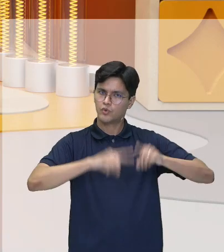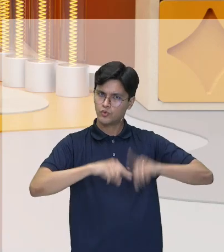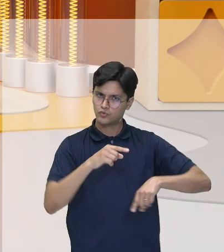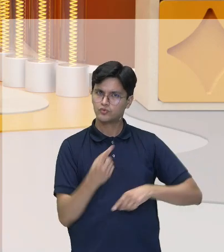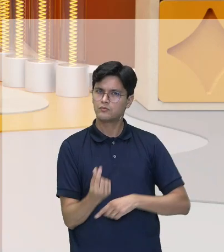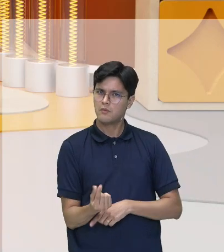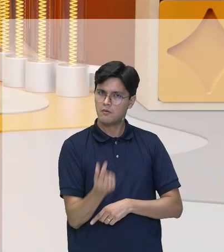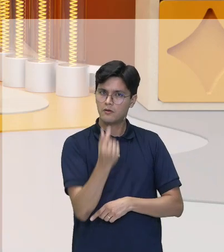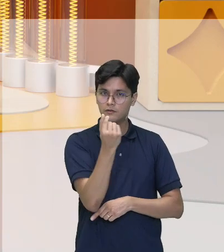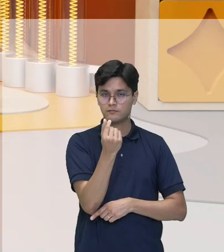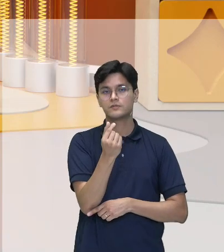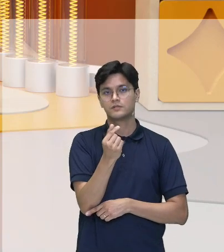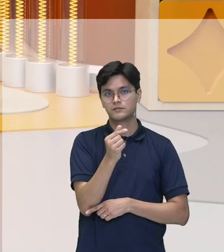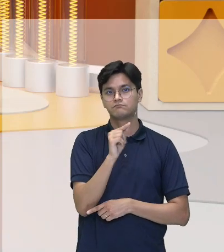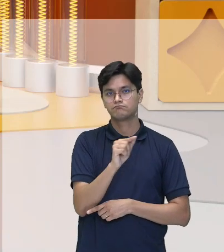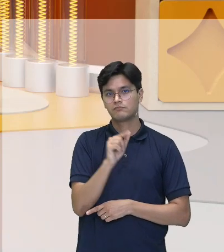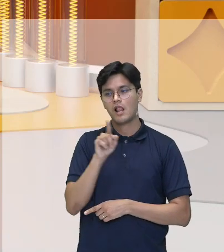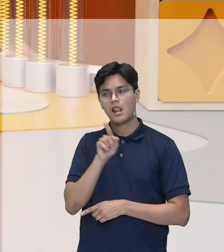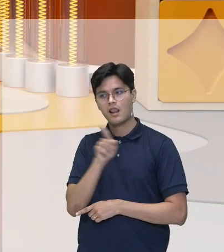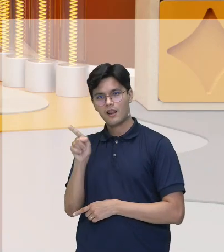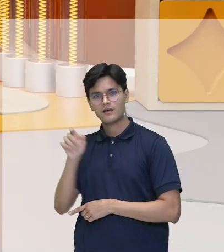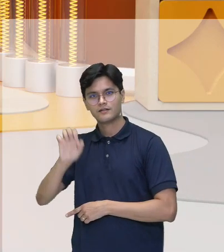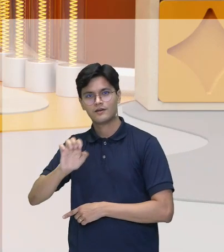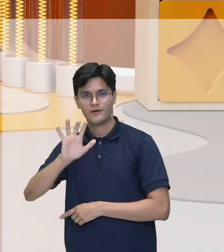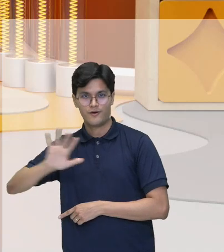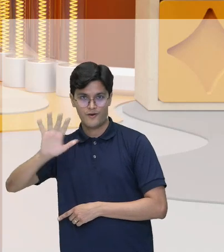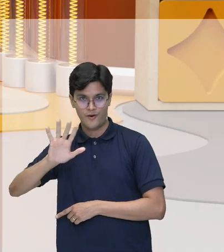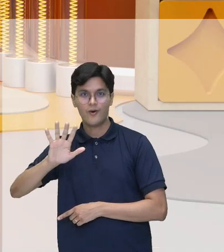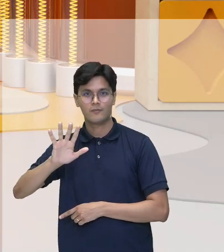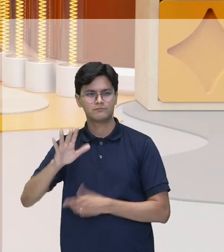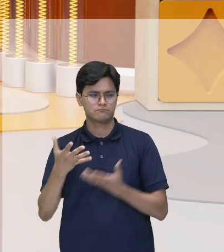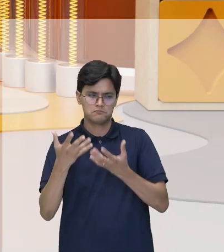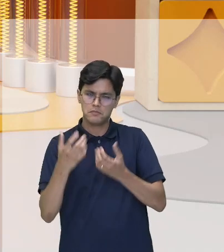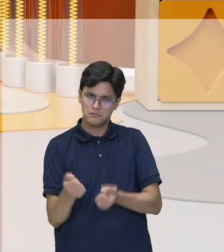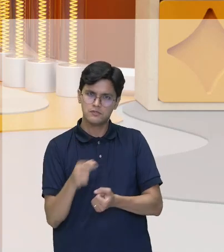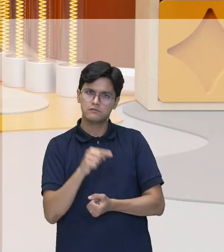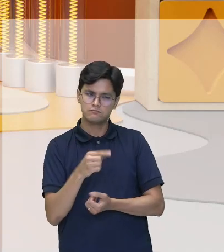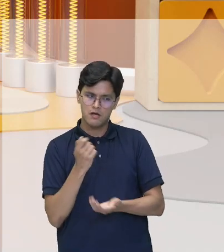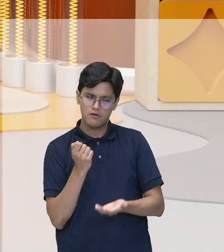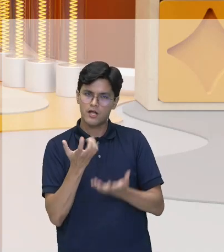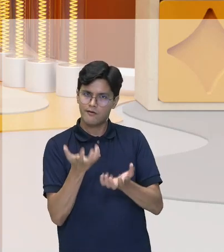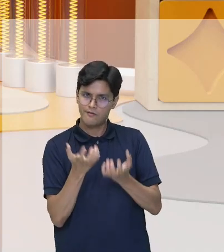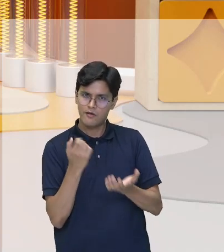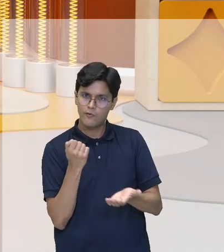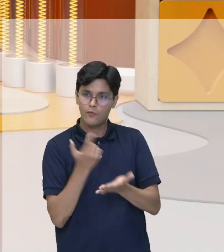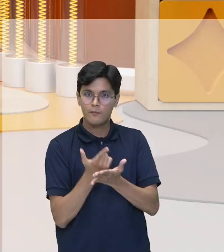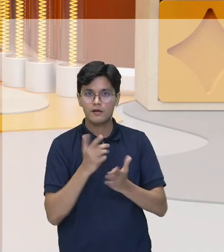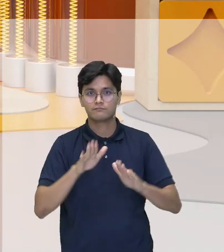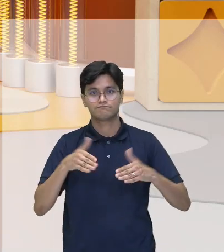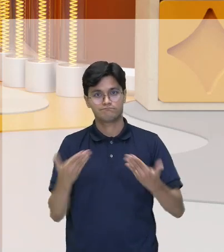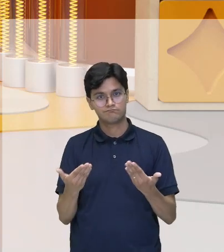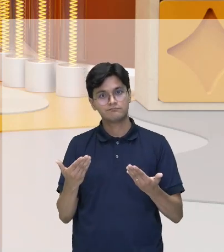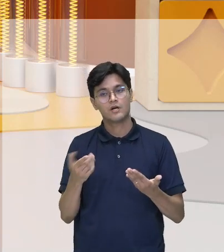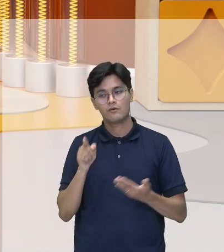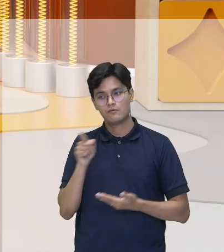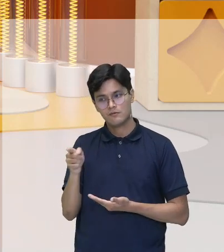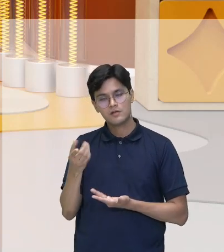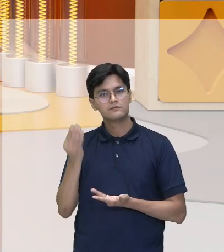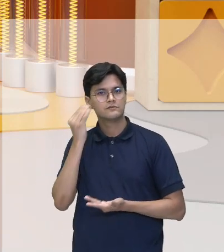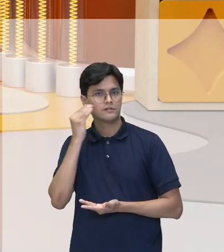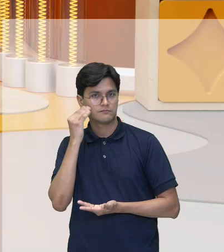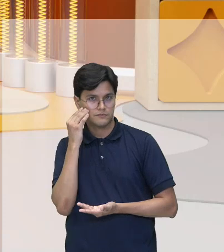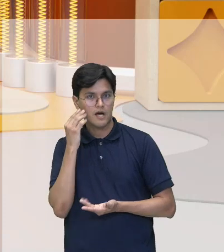E para a gente relembrar aqui, que é um dos considerados uns ícones do absolutismo, é o rei Luís XIV, o rei